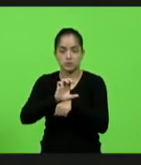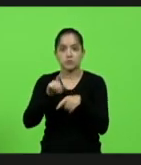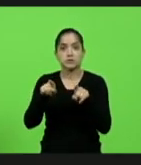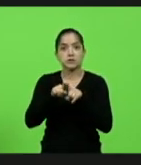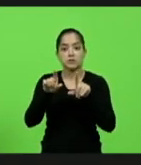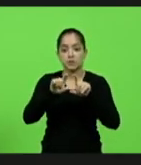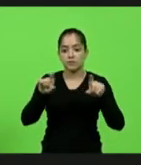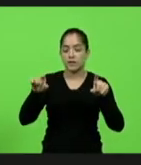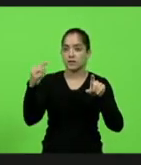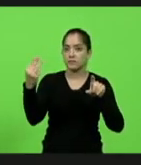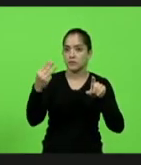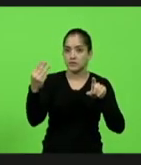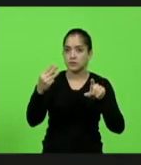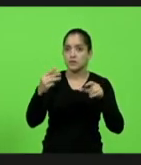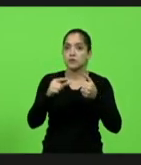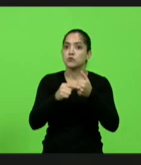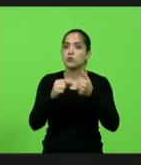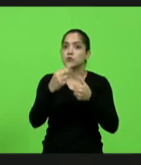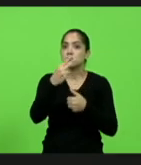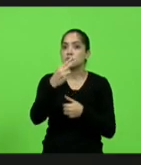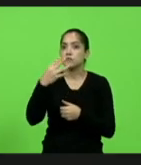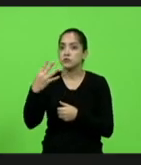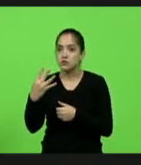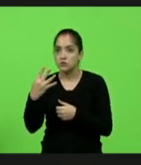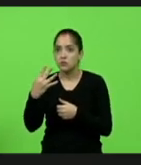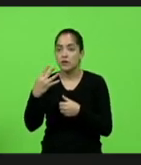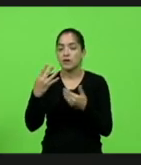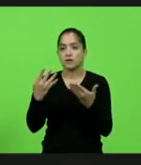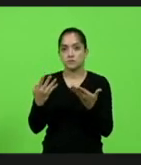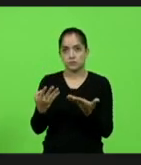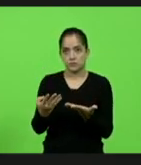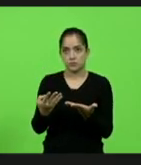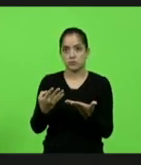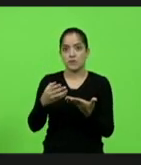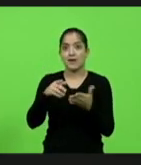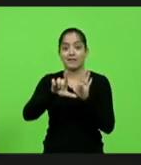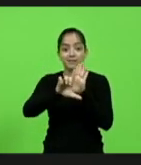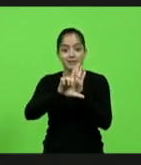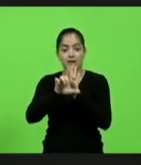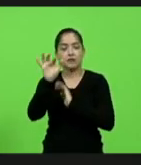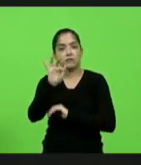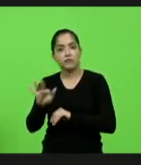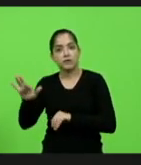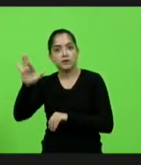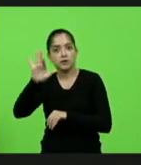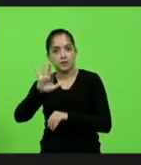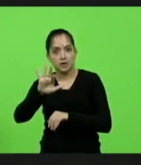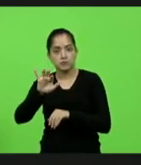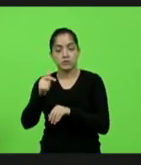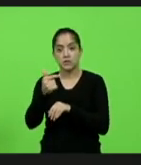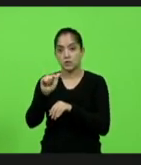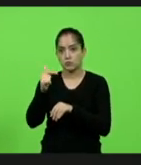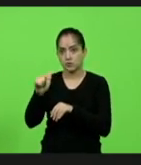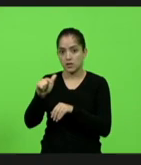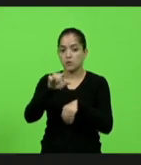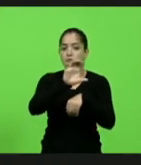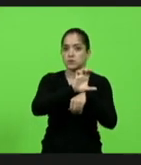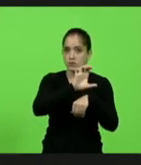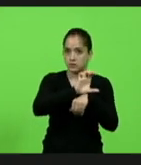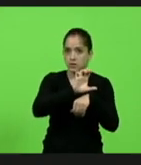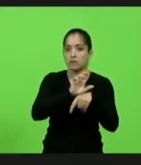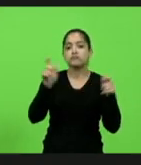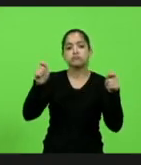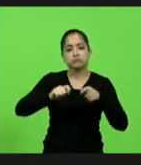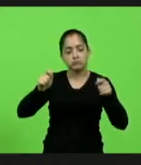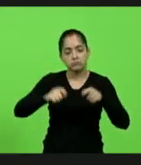do artigo 24 é muito claro no sentido de que, inexistindo lei federal sobre normas gerais, os estados exercerão a competência